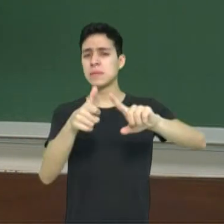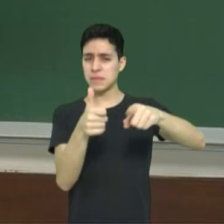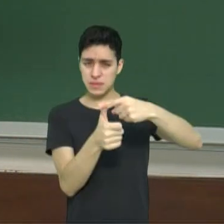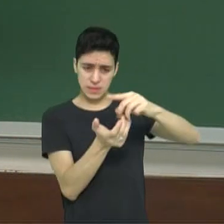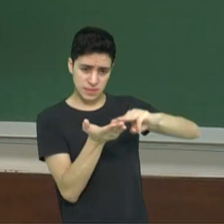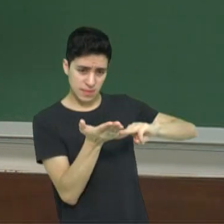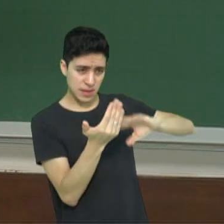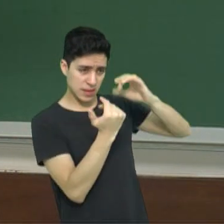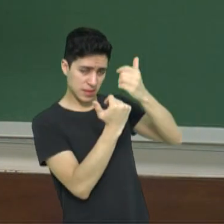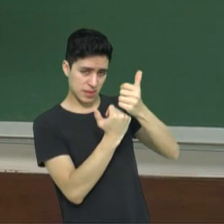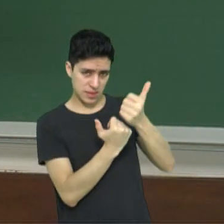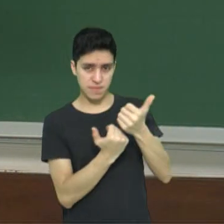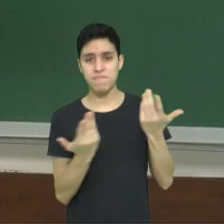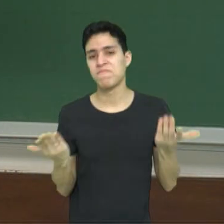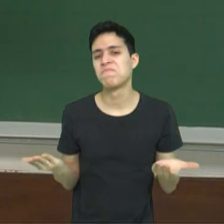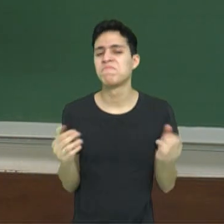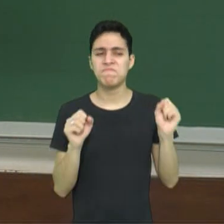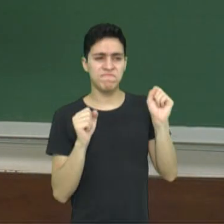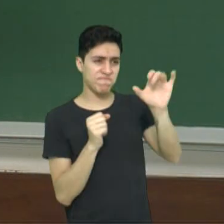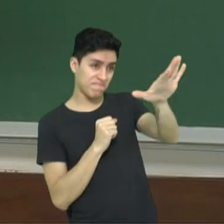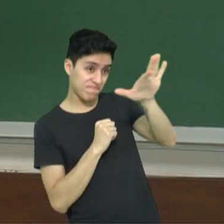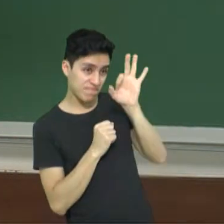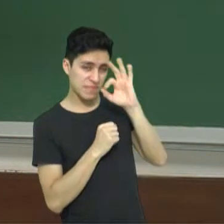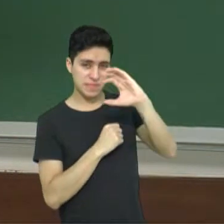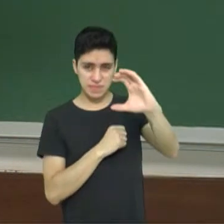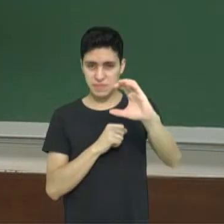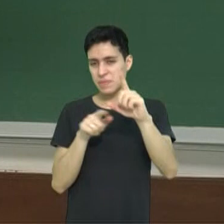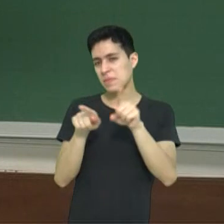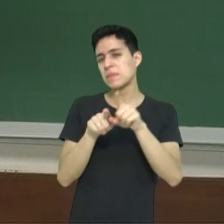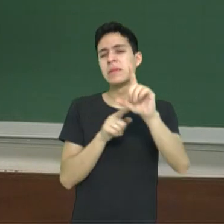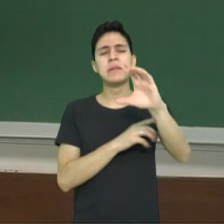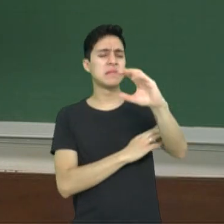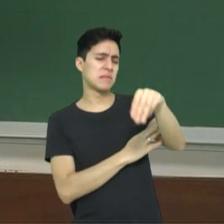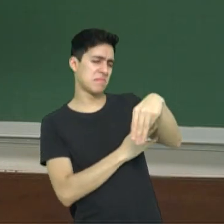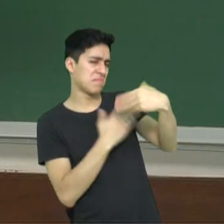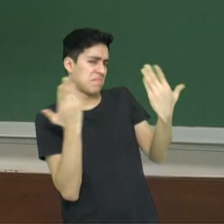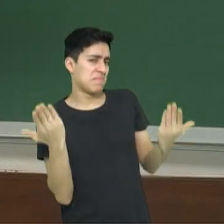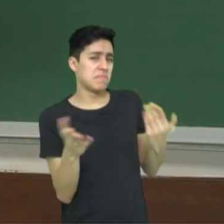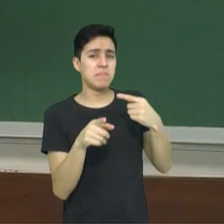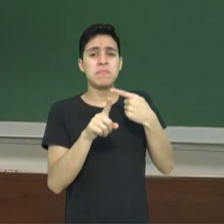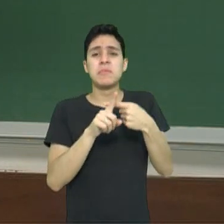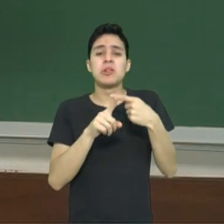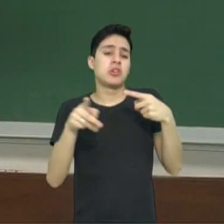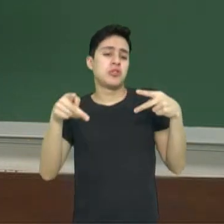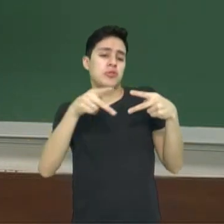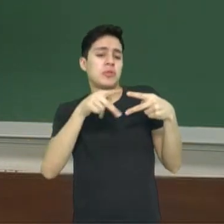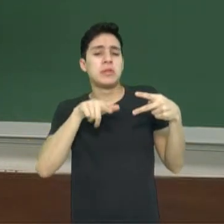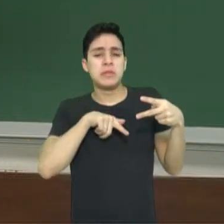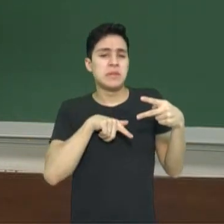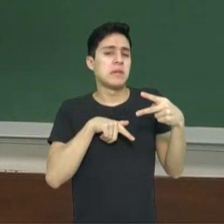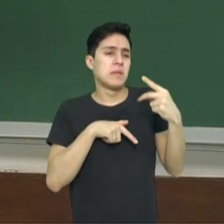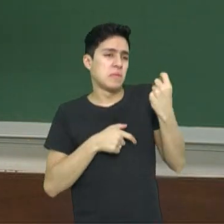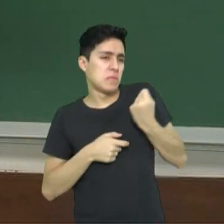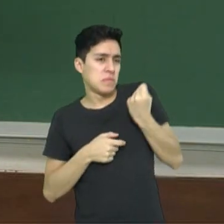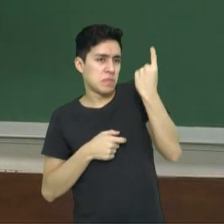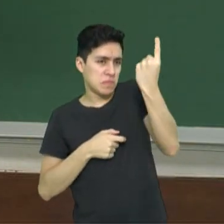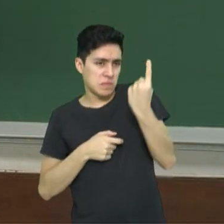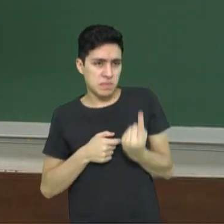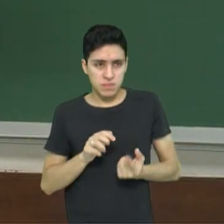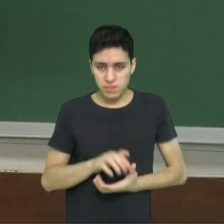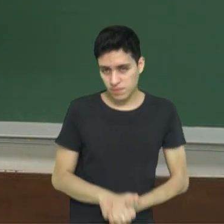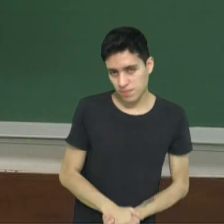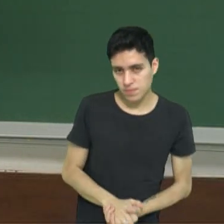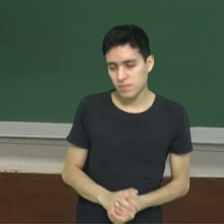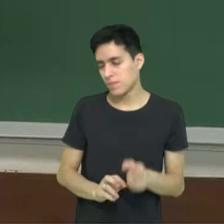da substituição. Então, eu posso isolar tanto o C quanto o M, porque ambos estão com coeficiente 1. Então, o que eu escolhi